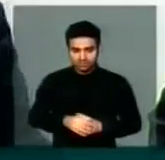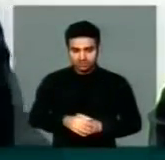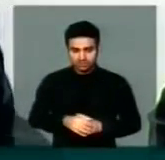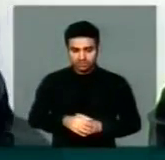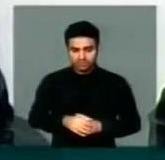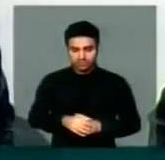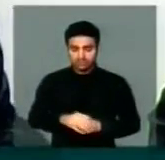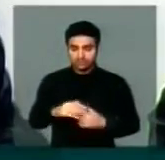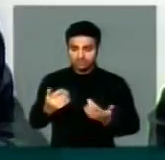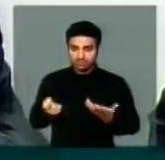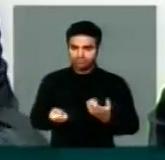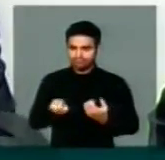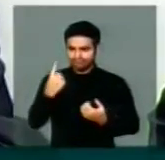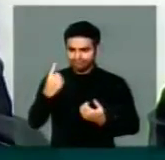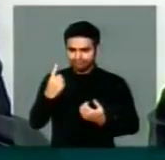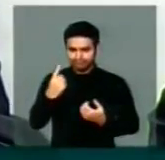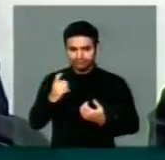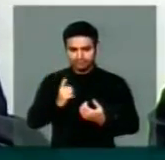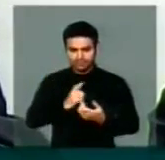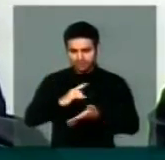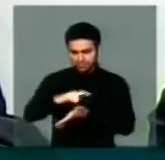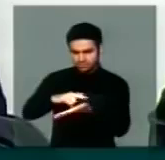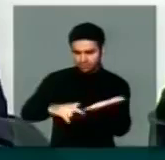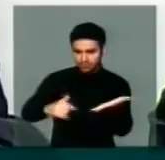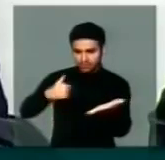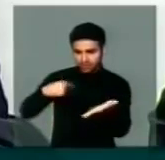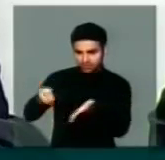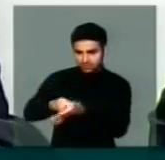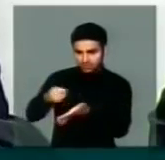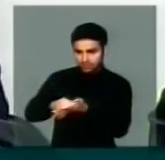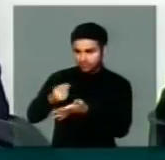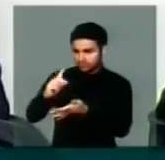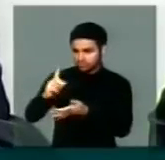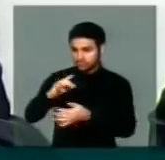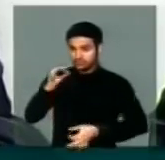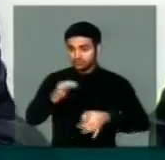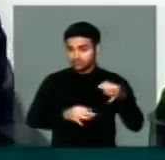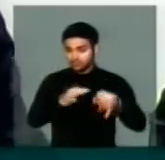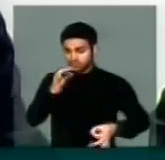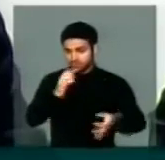Essa contradição, ela está aqui, não sou eu que estou escrevendo, não, é o procurador que escreveu.